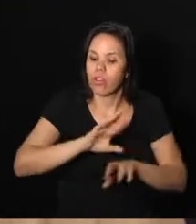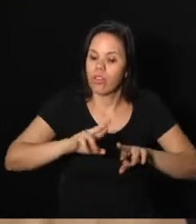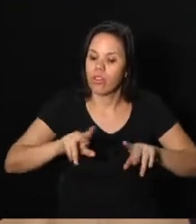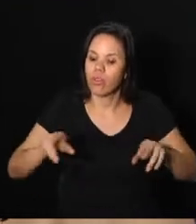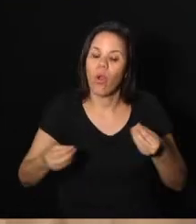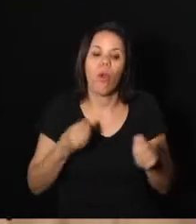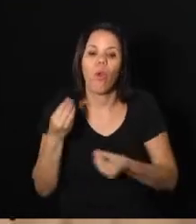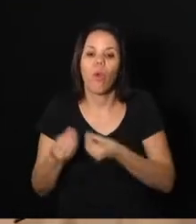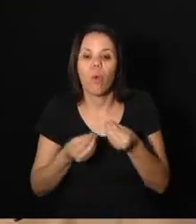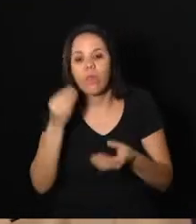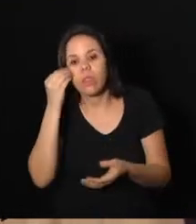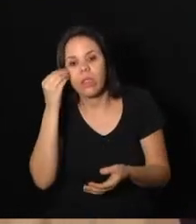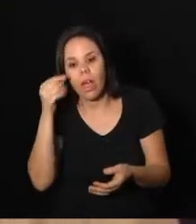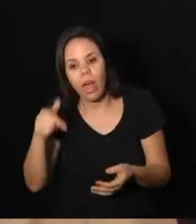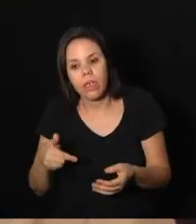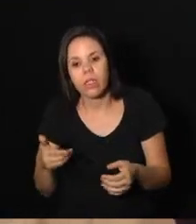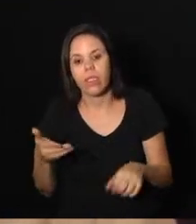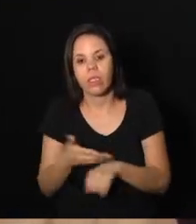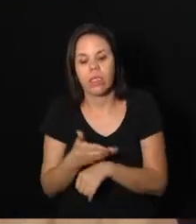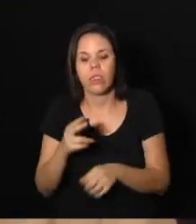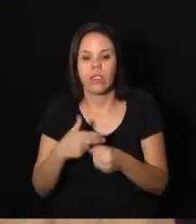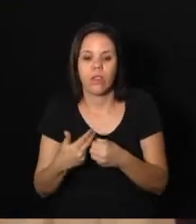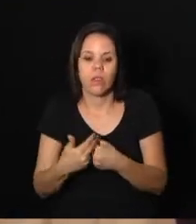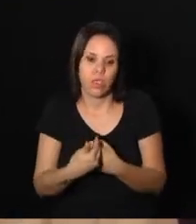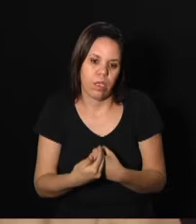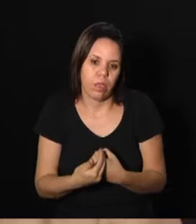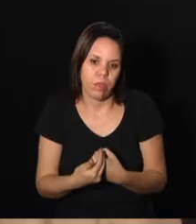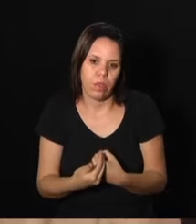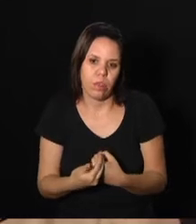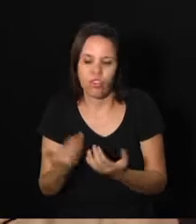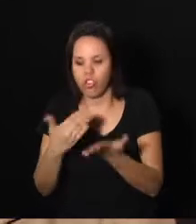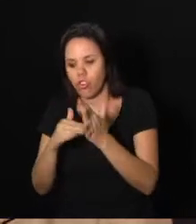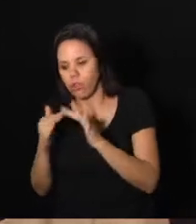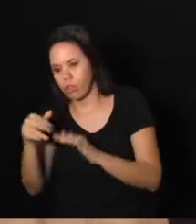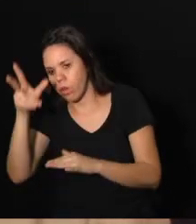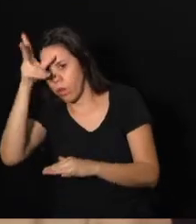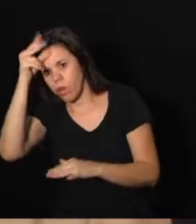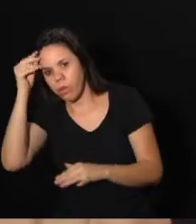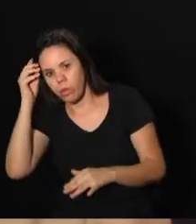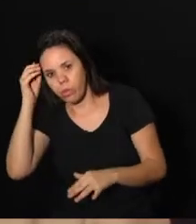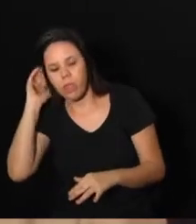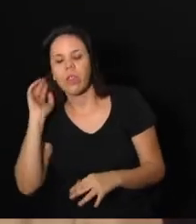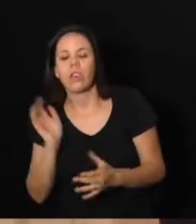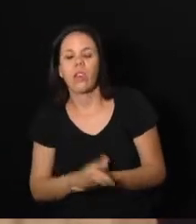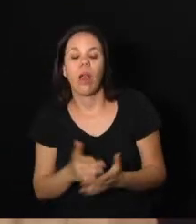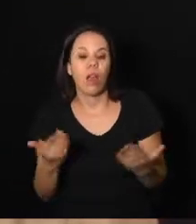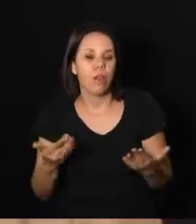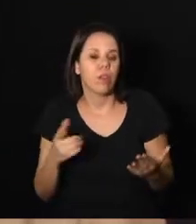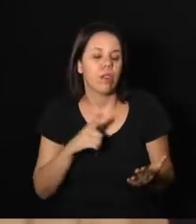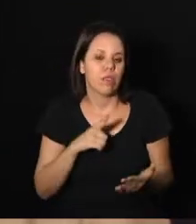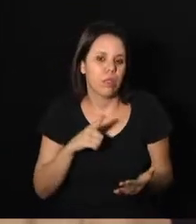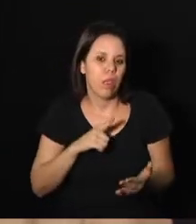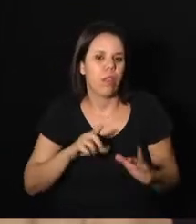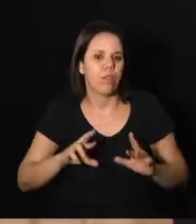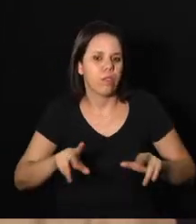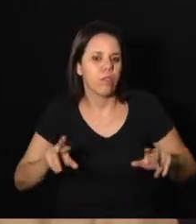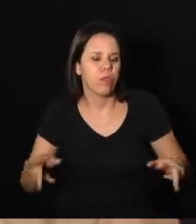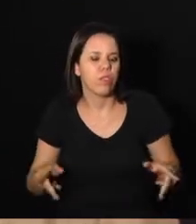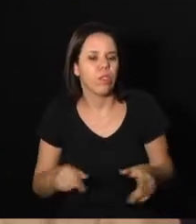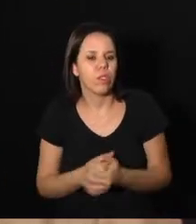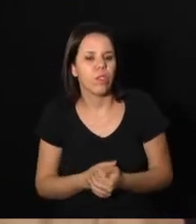ingresso que nós temos na Unicamp. E eles que são de escolas públicas, né, tem agora